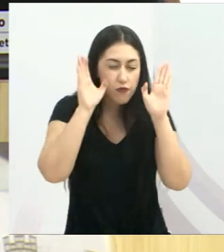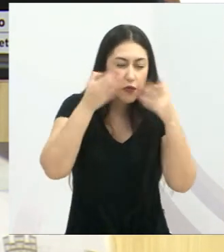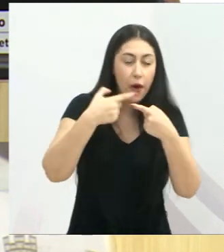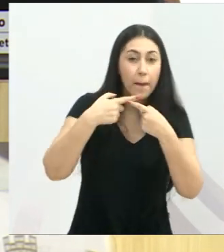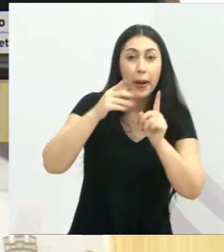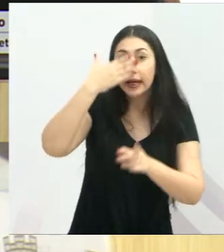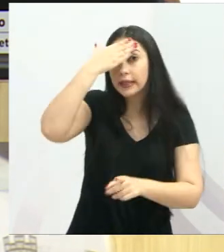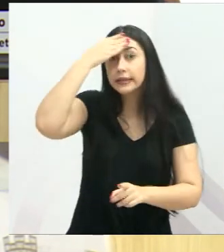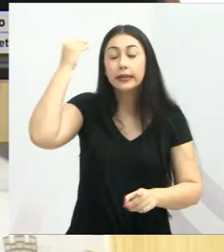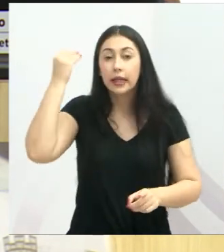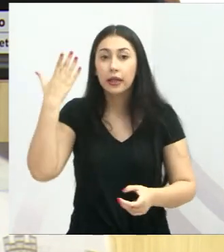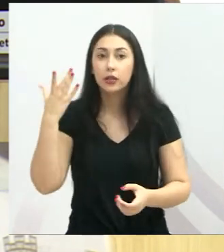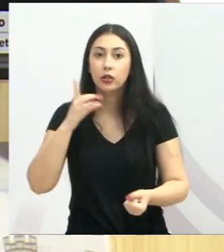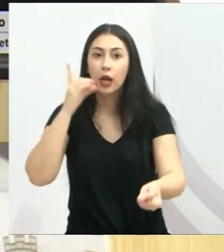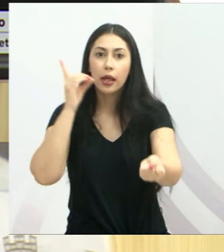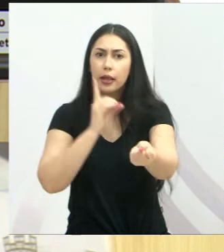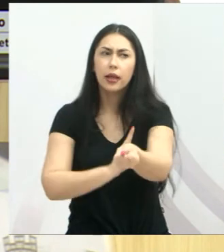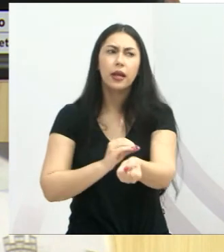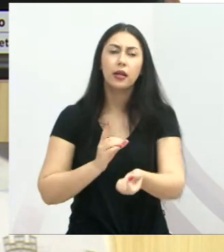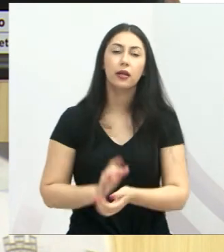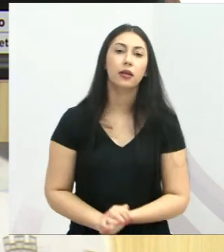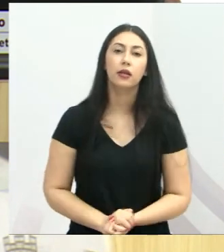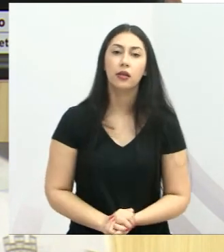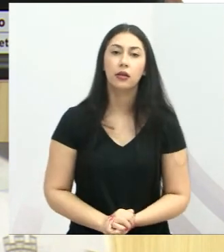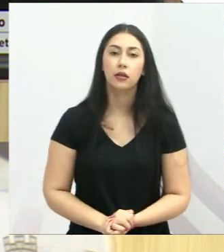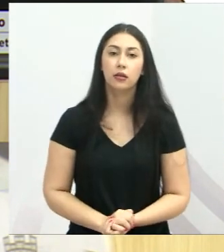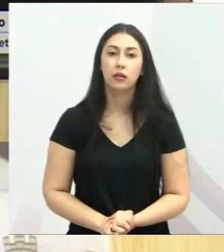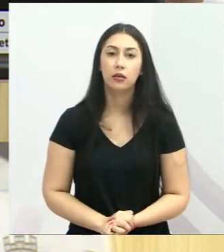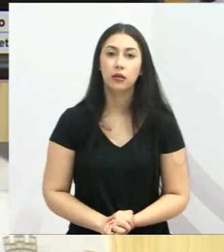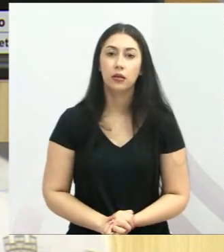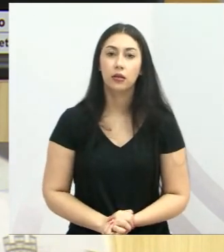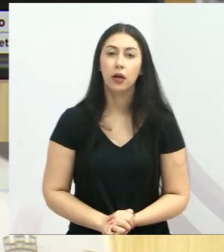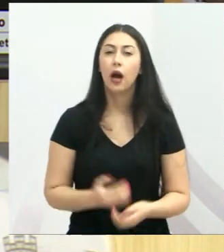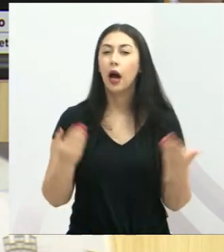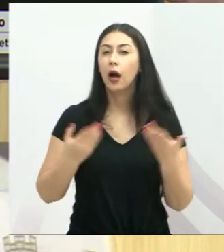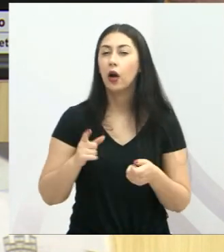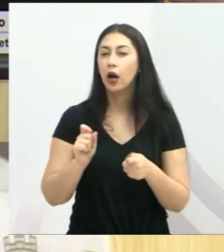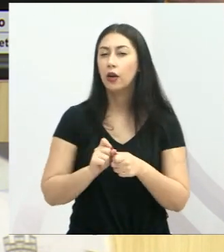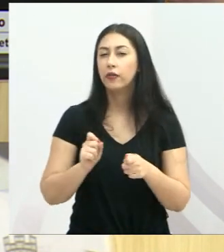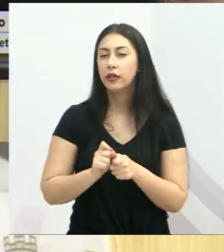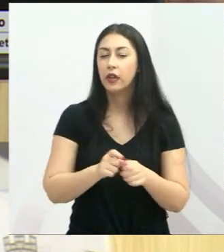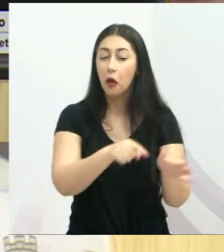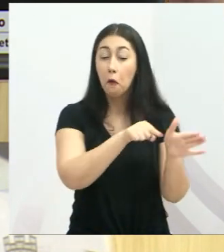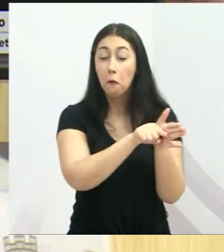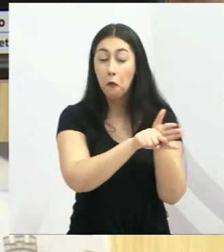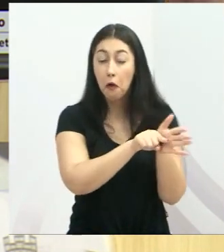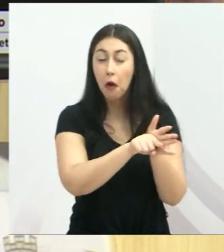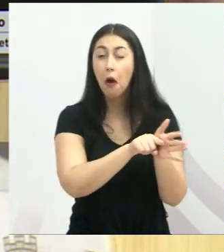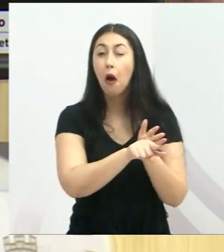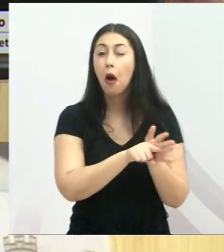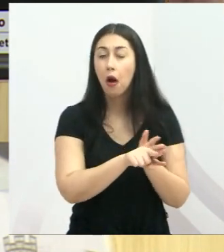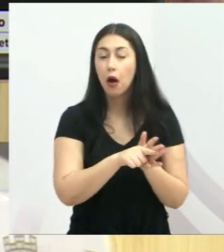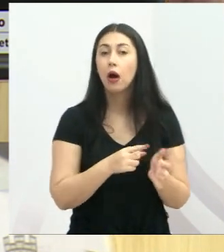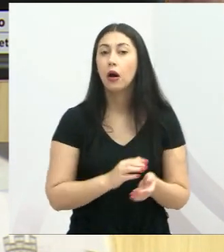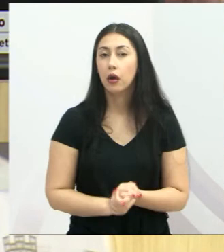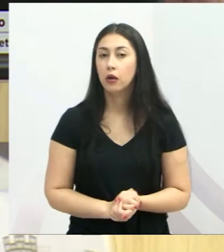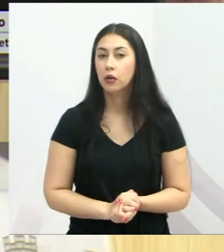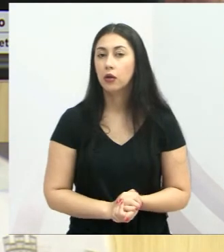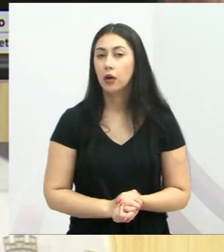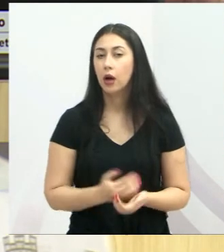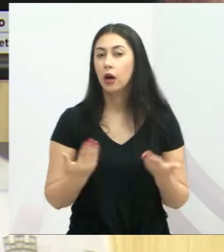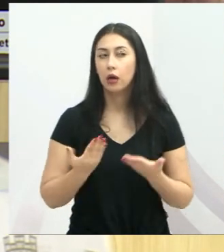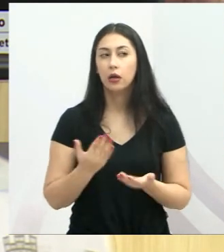É dinheiro essa Covid. É dinheiro. Ainda bem que vai ter essa CPI aí que vai investigar todo mundo. Tem uns que não quer ser investigado não,